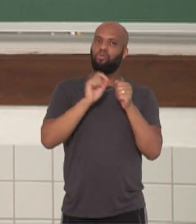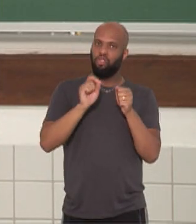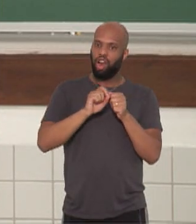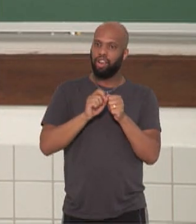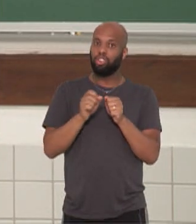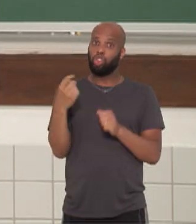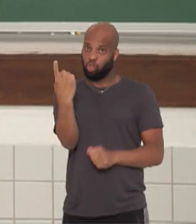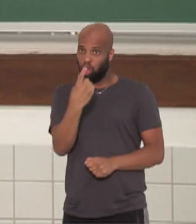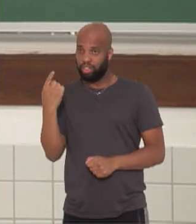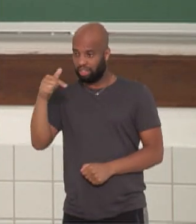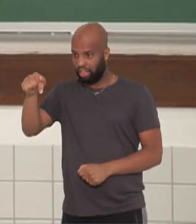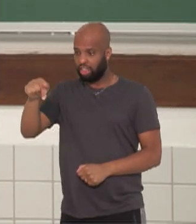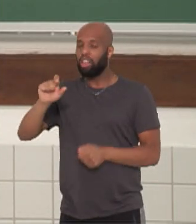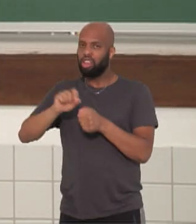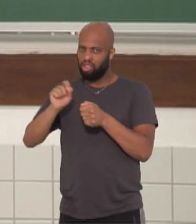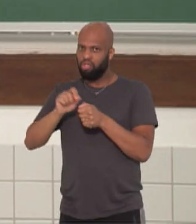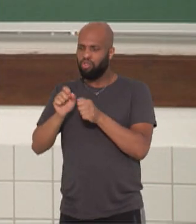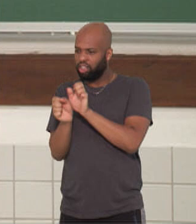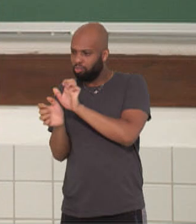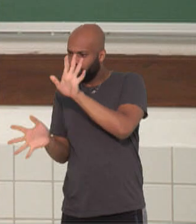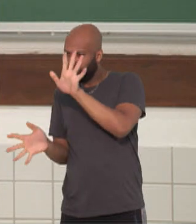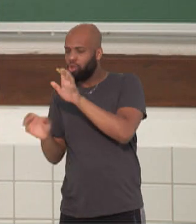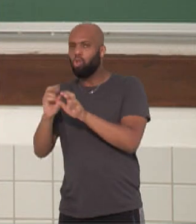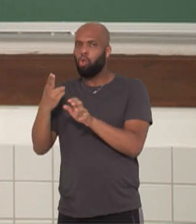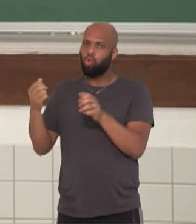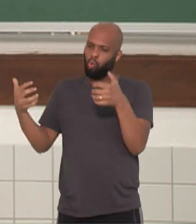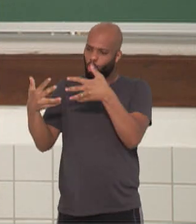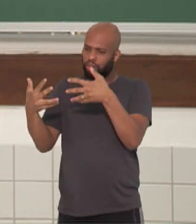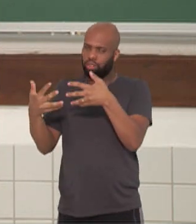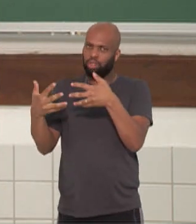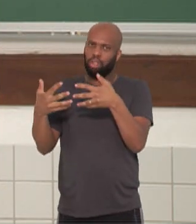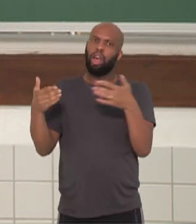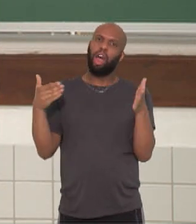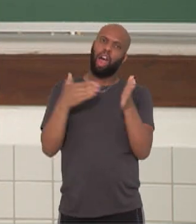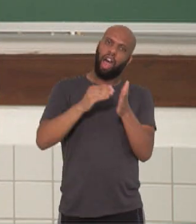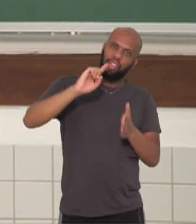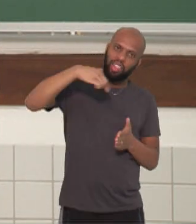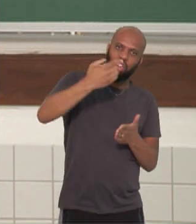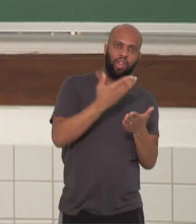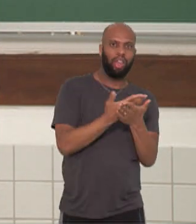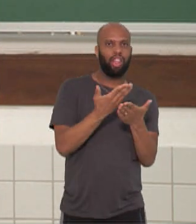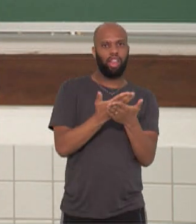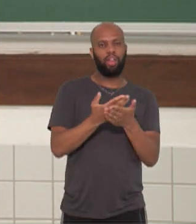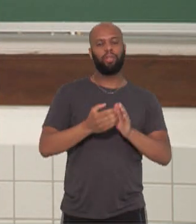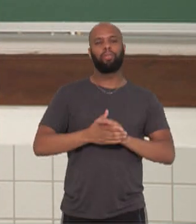um campo elétrico aos seus arredores. Tudo bem, pessoal? Ficamos por aqui. Até a próxima aula.